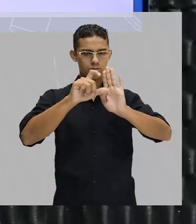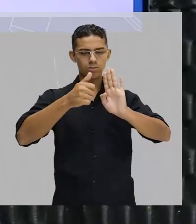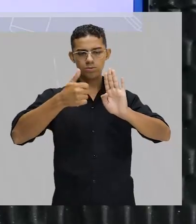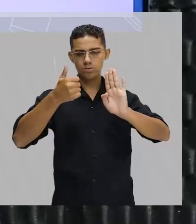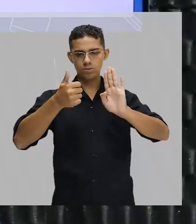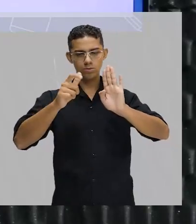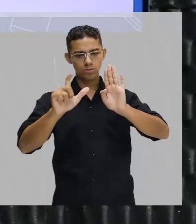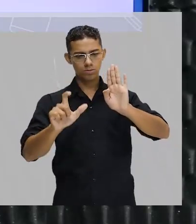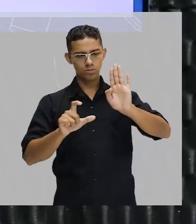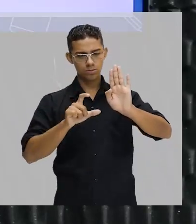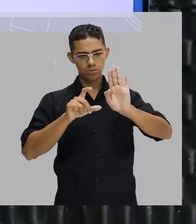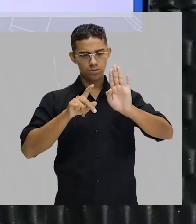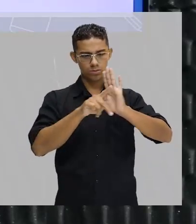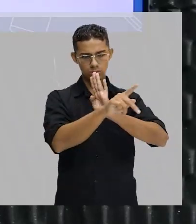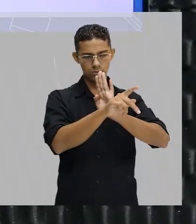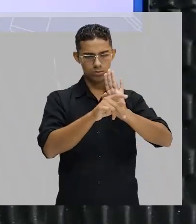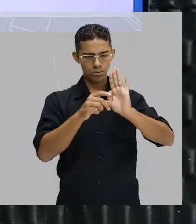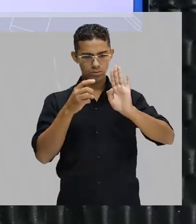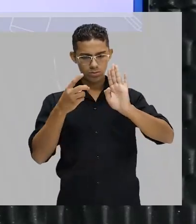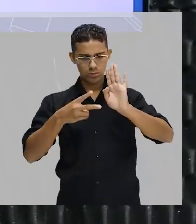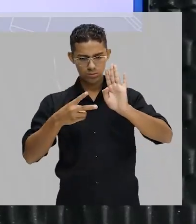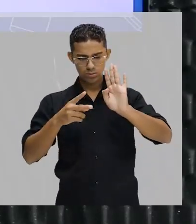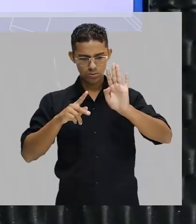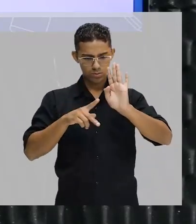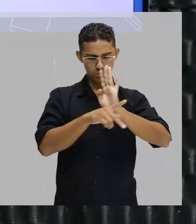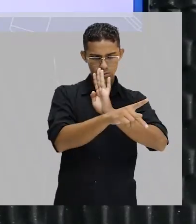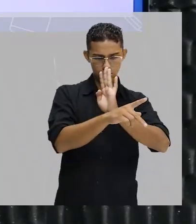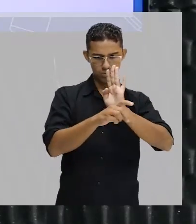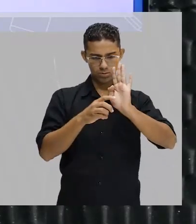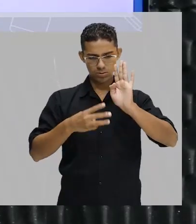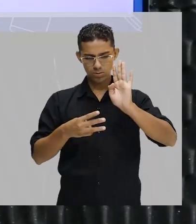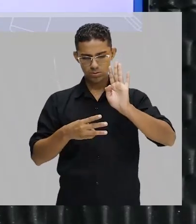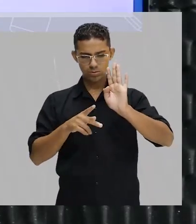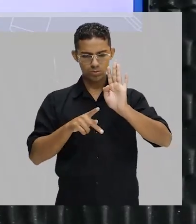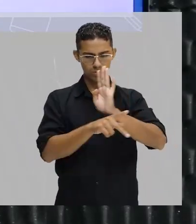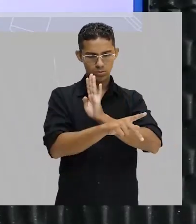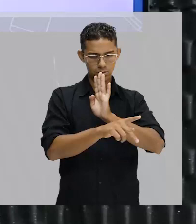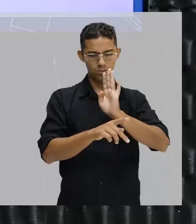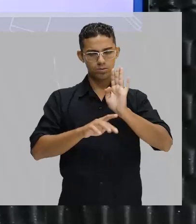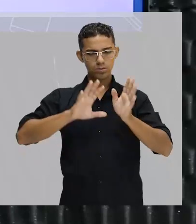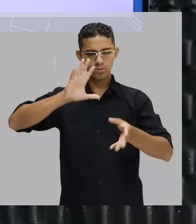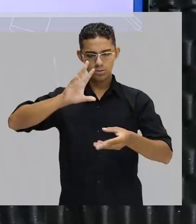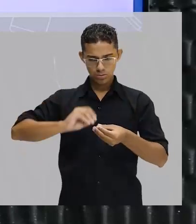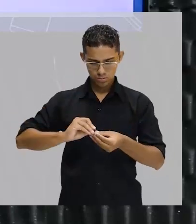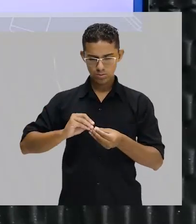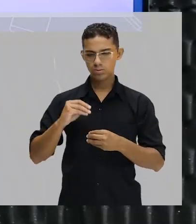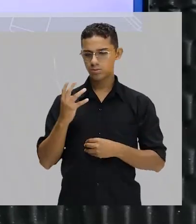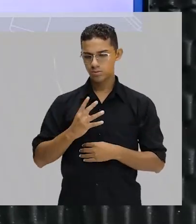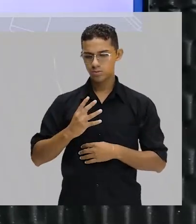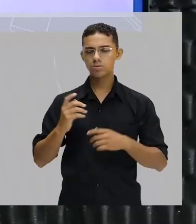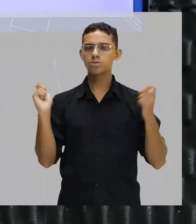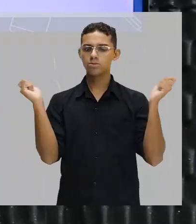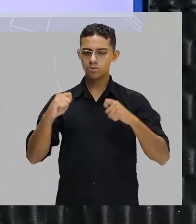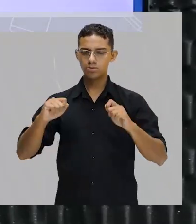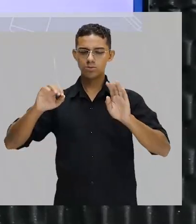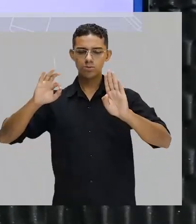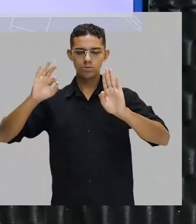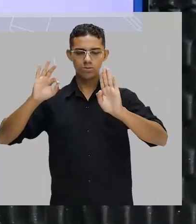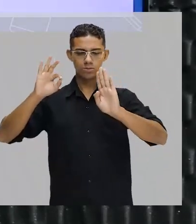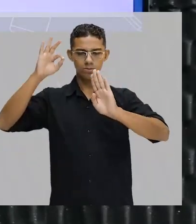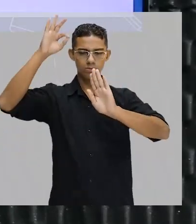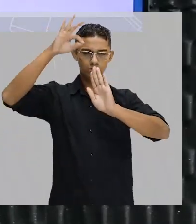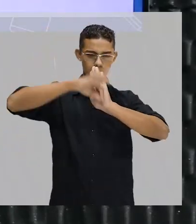deixando ligado ao segundo, deixando ligado ao terceiro, interligando a conclusão, e assim o texto ele fica coeso. E o que